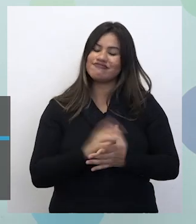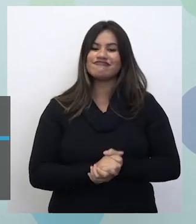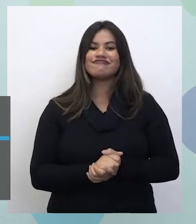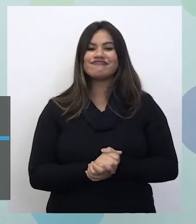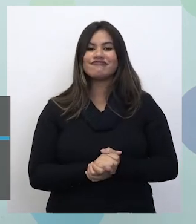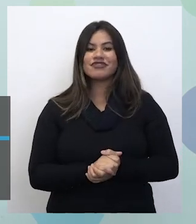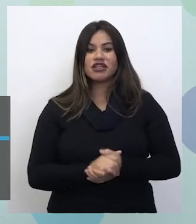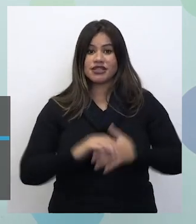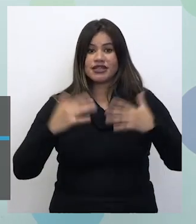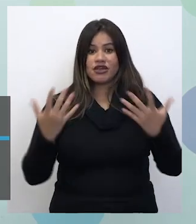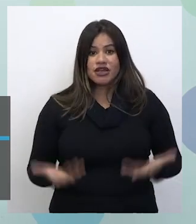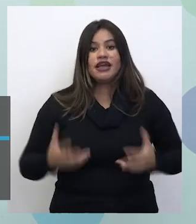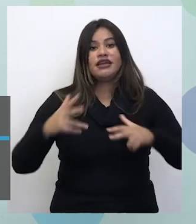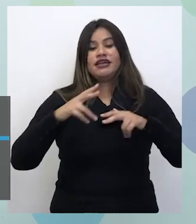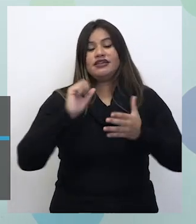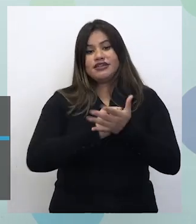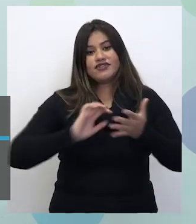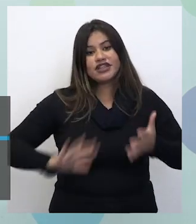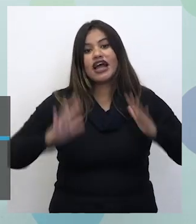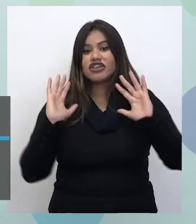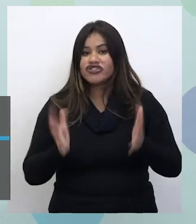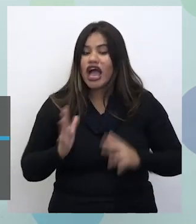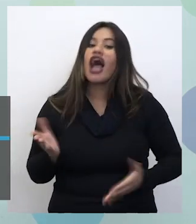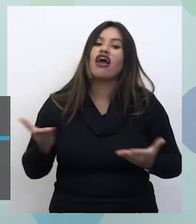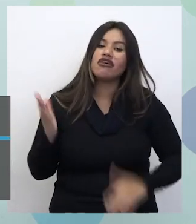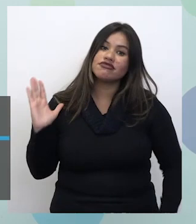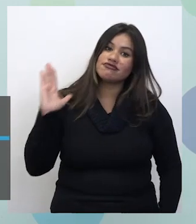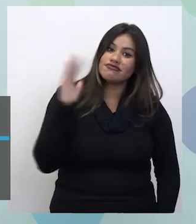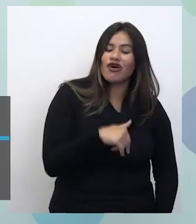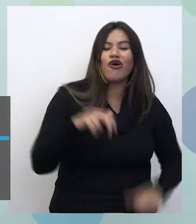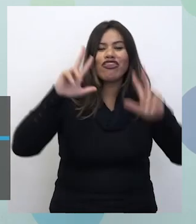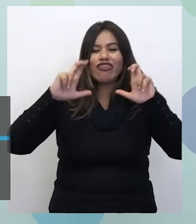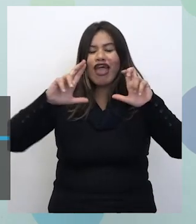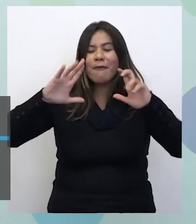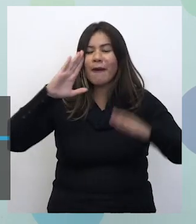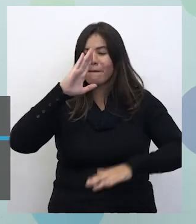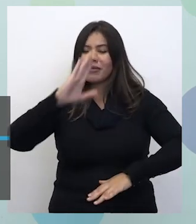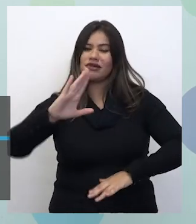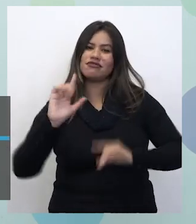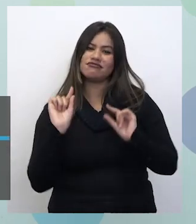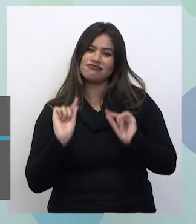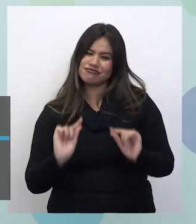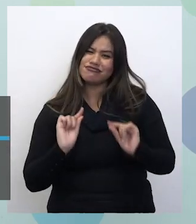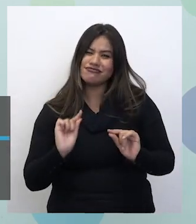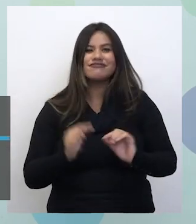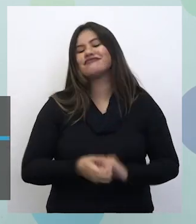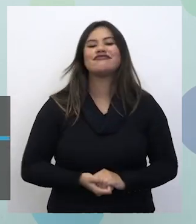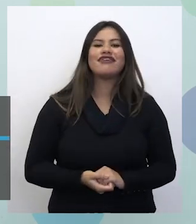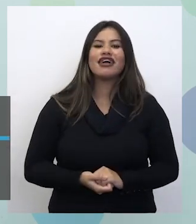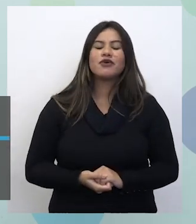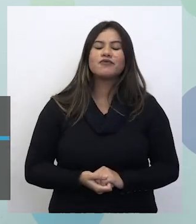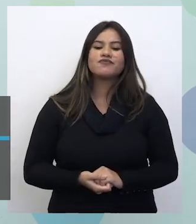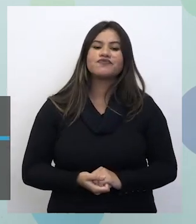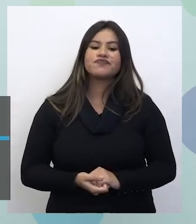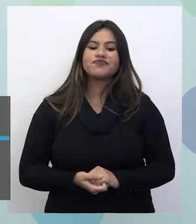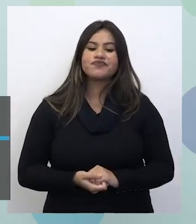Então, já retomamos a atividade da aula passada, agora vamos para o tema principal da nossa aula de hoje. E a nossa aula de